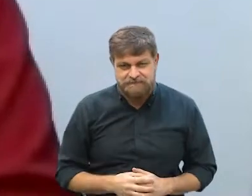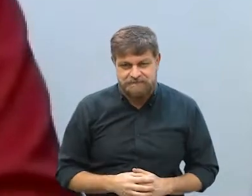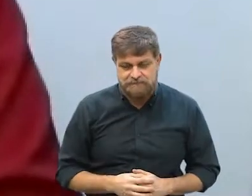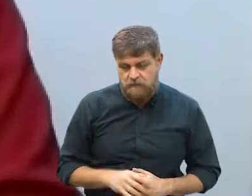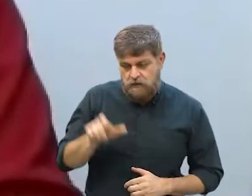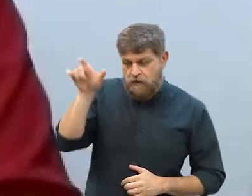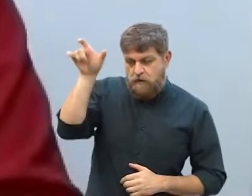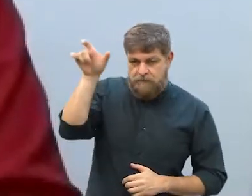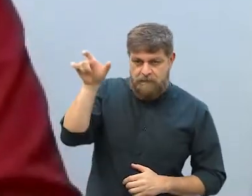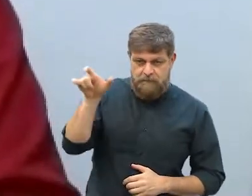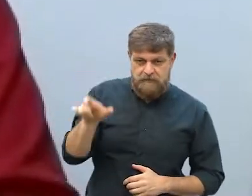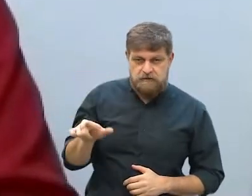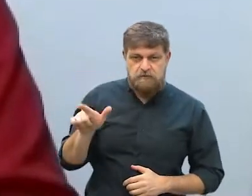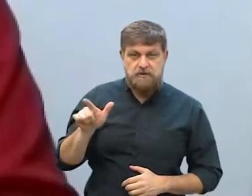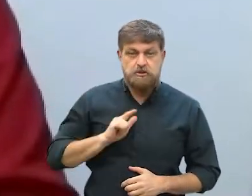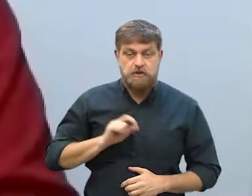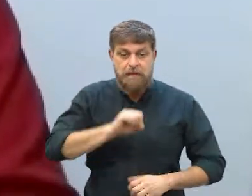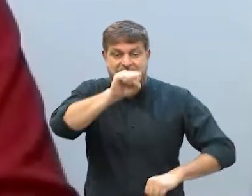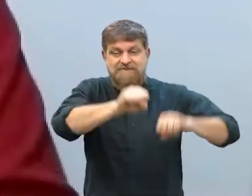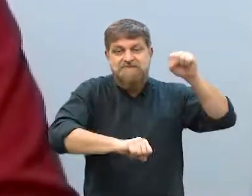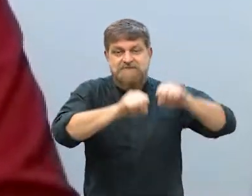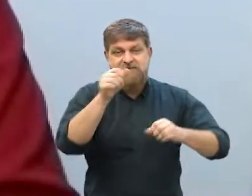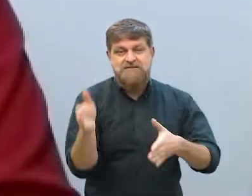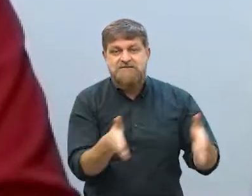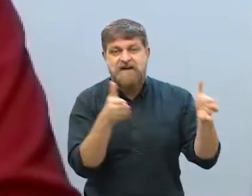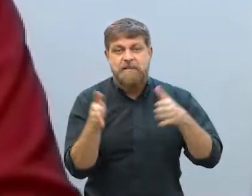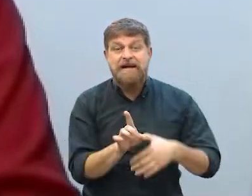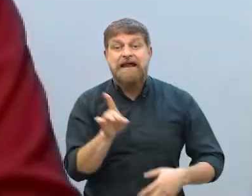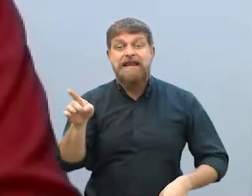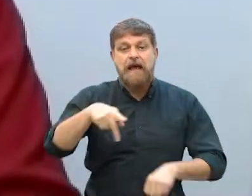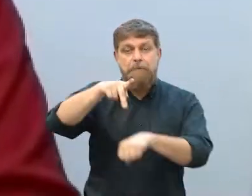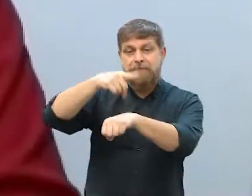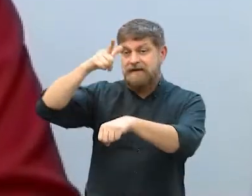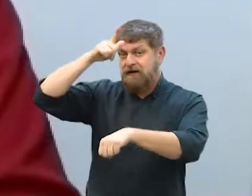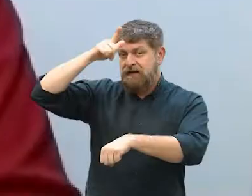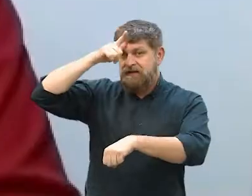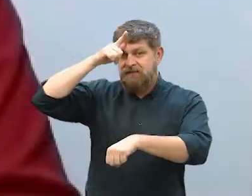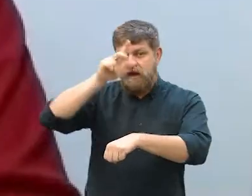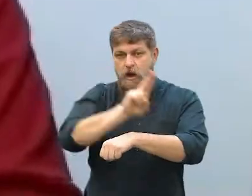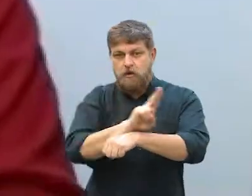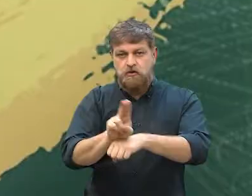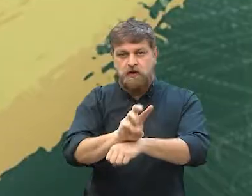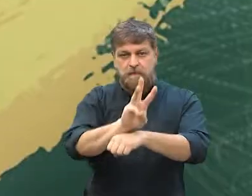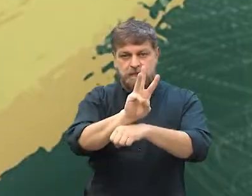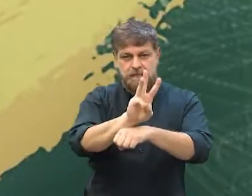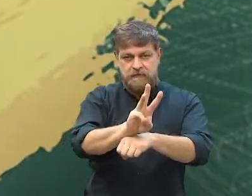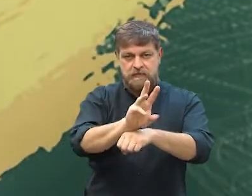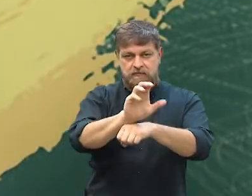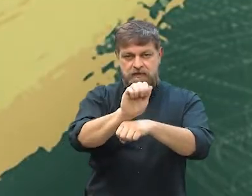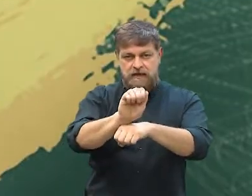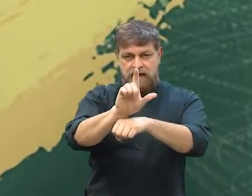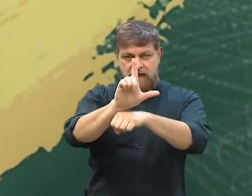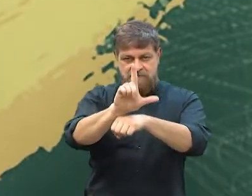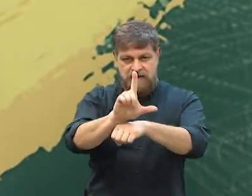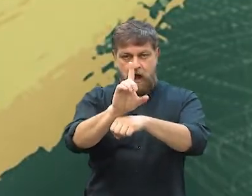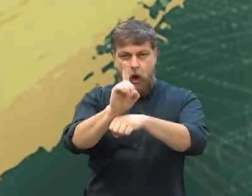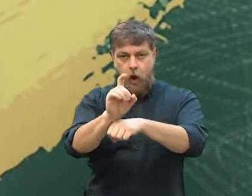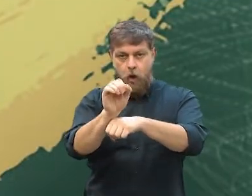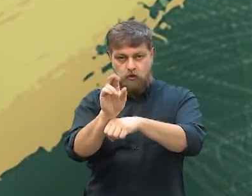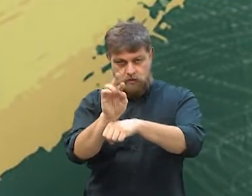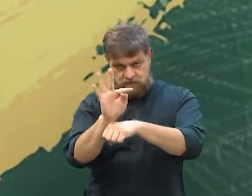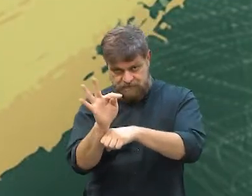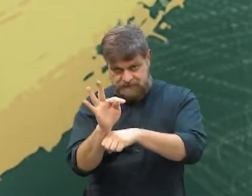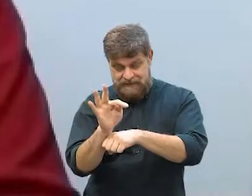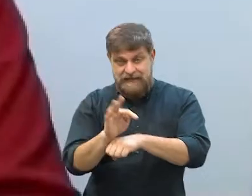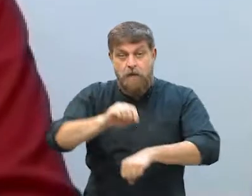de uma pessoa que tinha uma fábrica lá na Alemanha que chamava Waldorf. Era uma